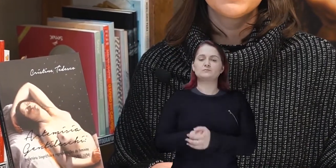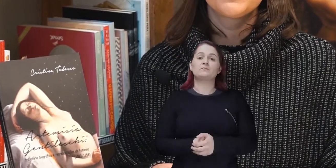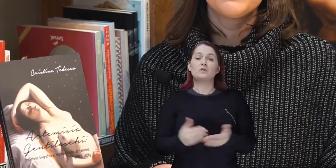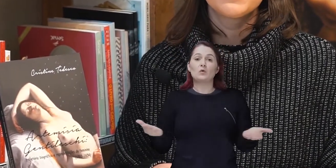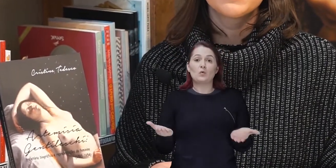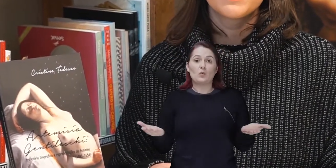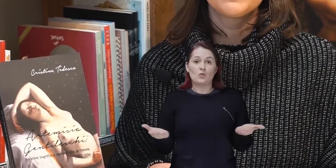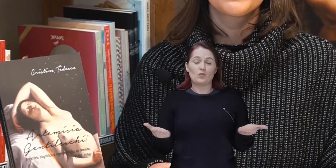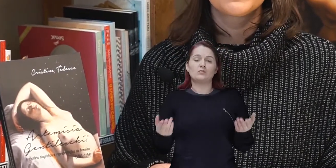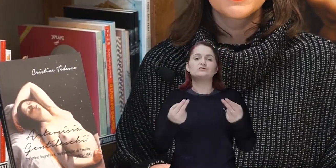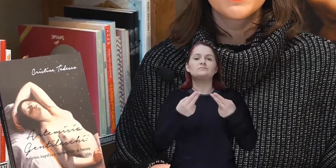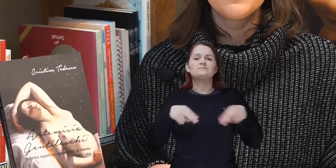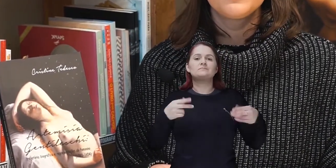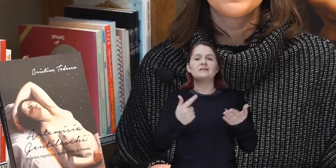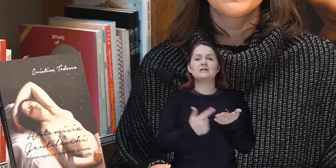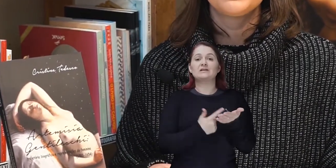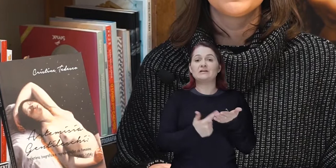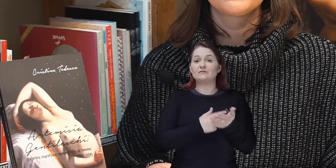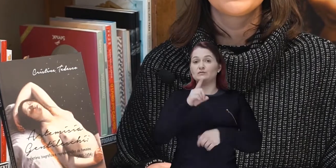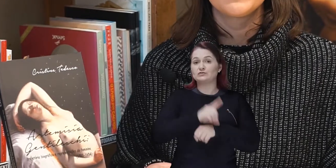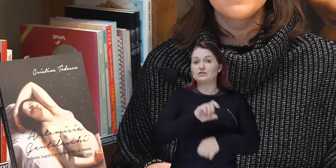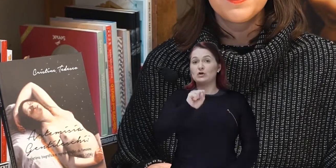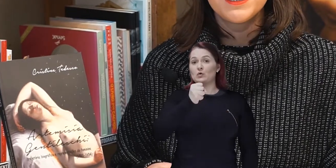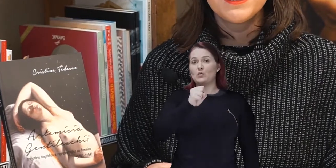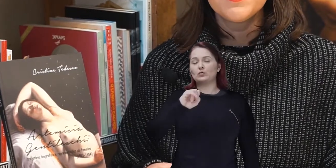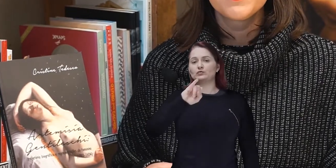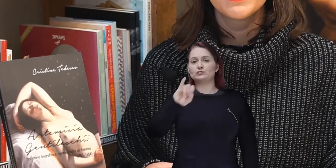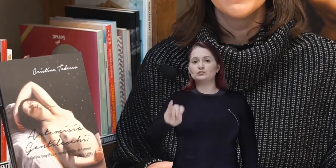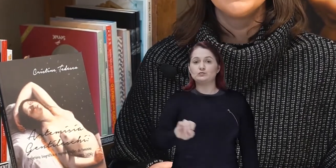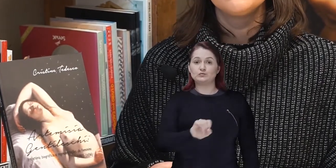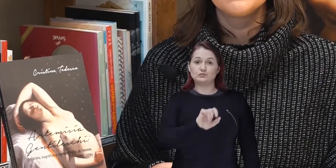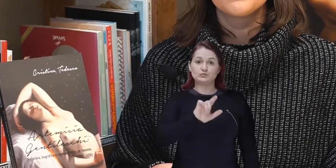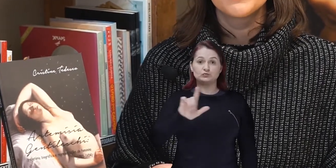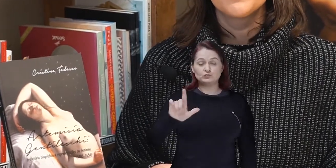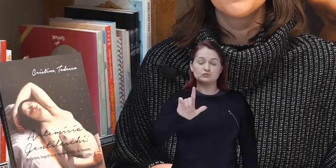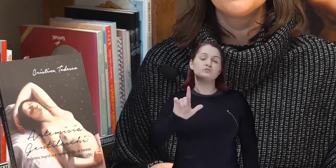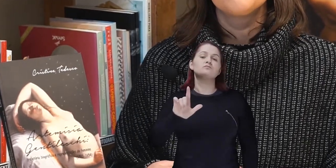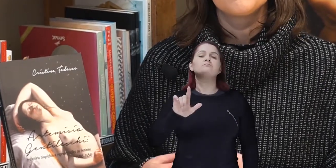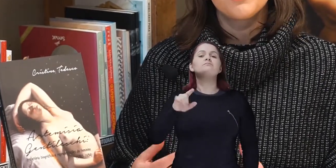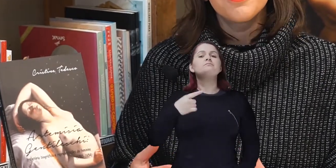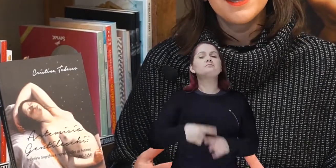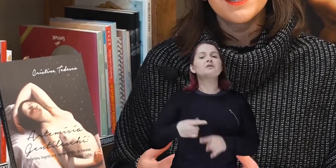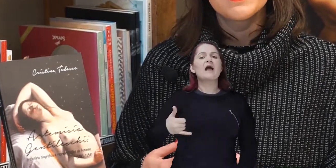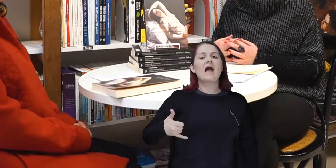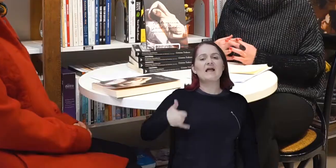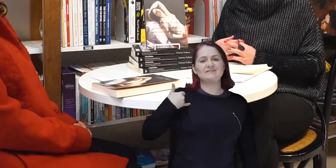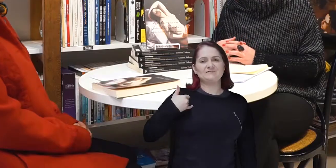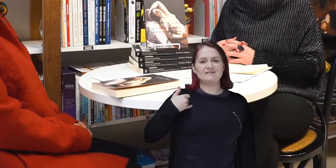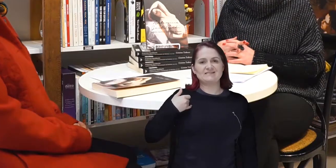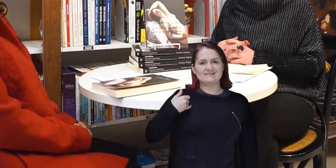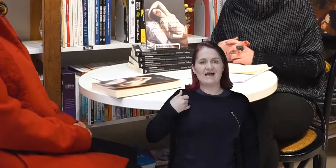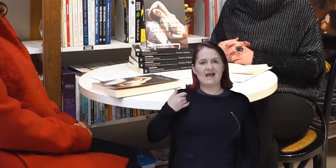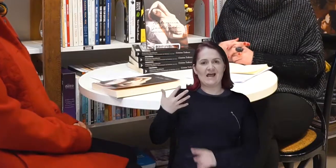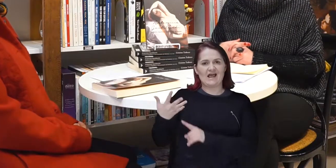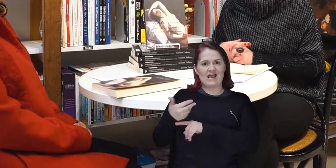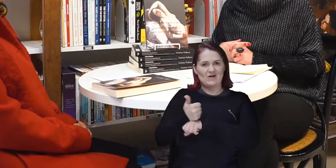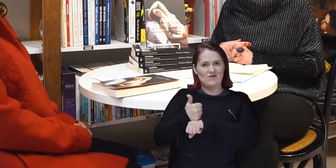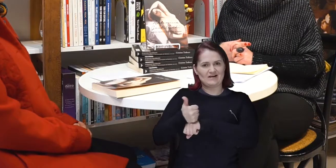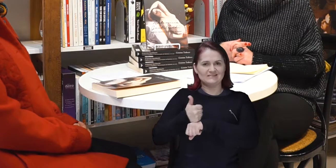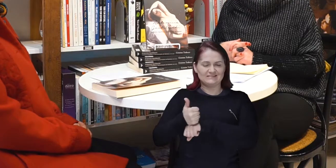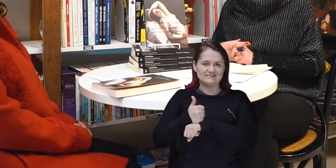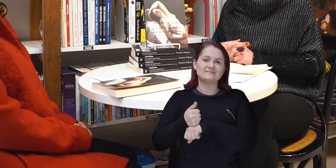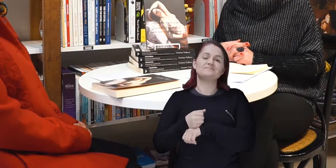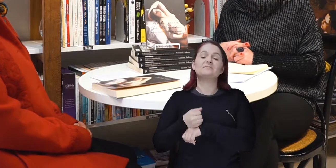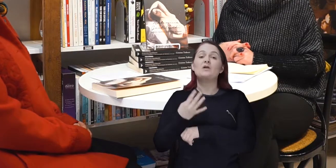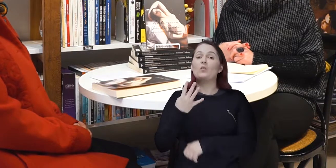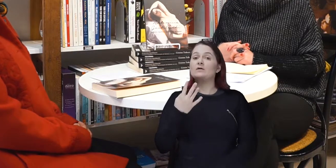razão de ser o aniversário de 427 anos da Artemisia. Então, eu convidei nesse momento a Eunice Pigozzo